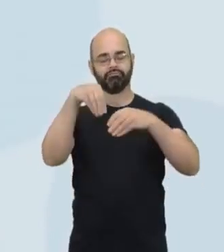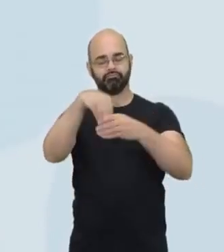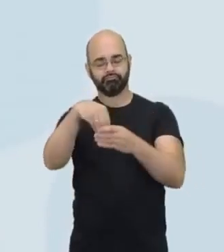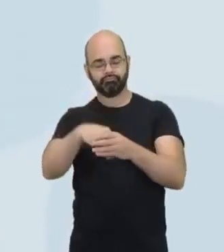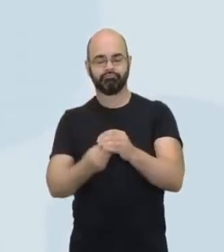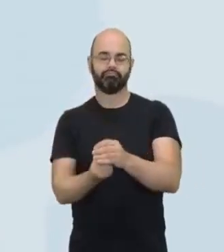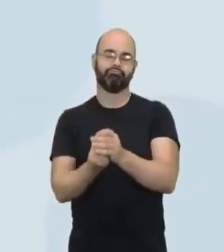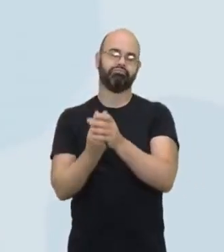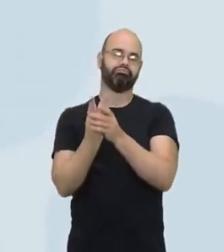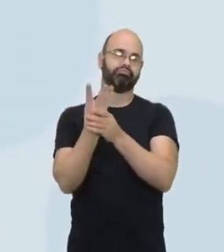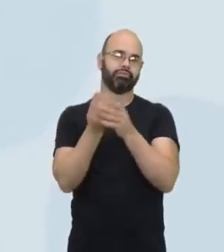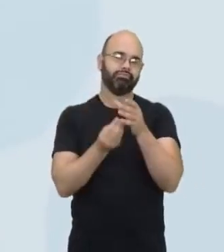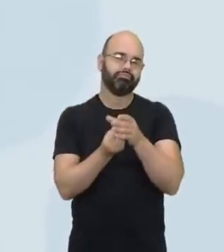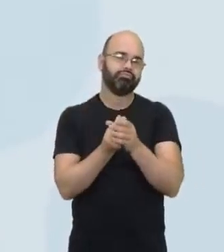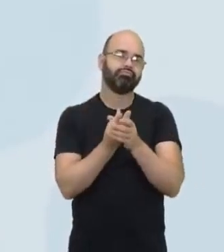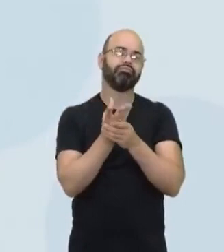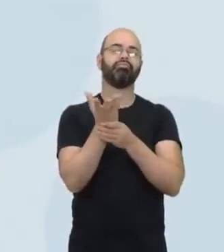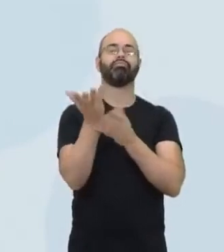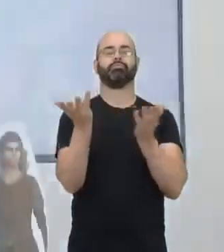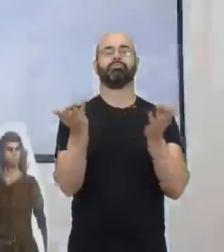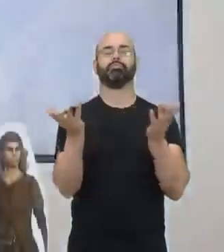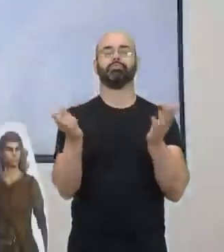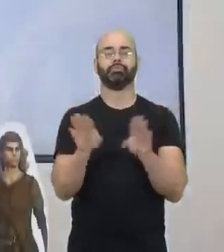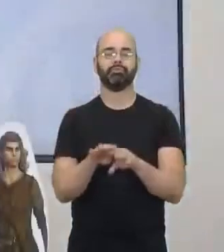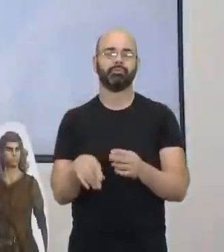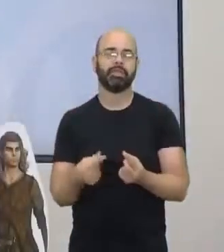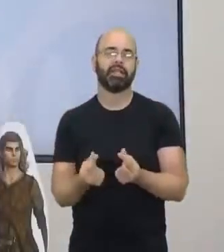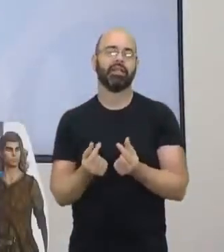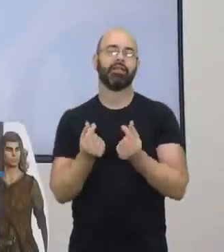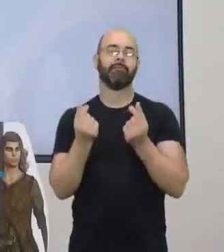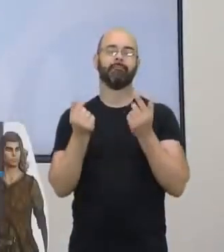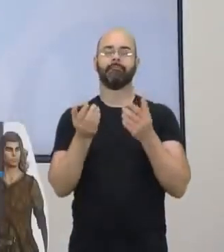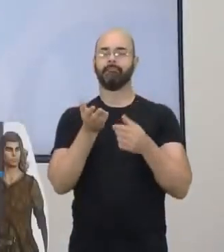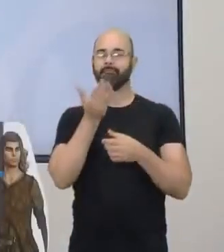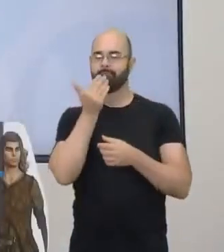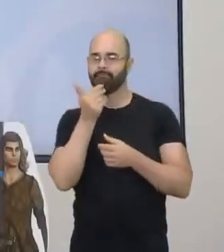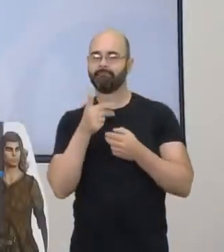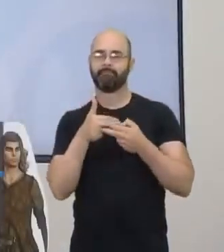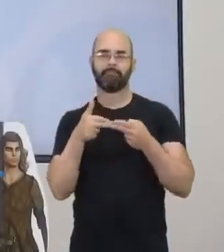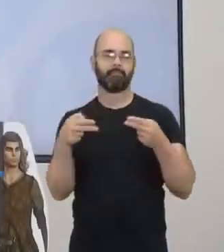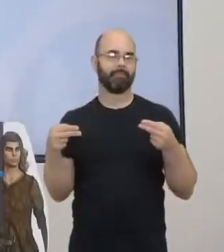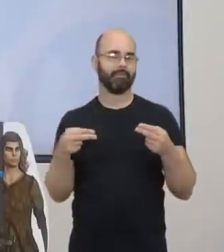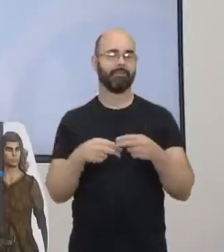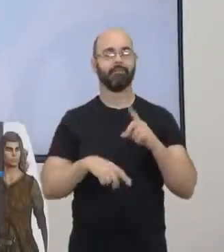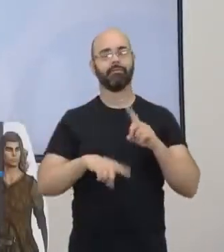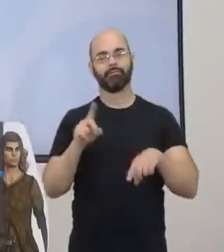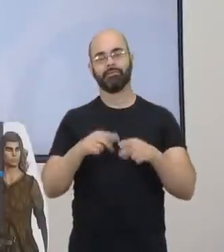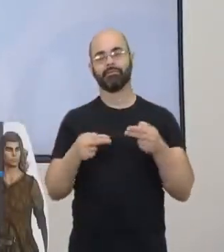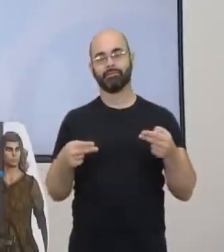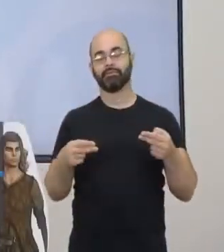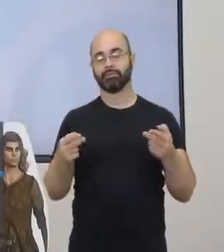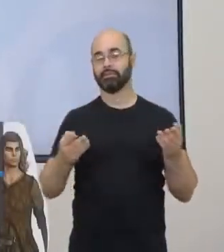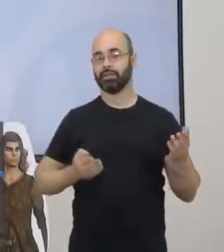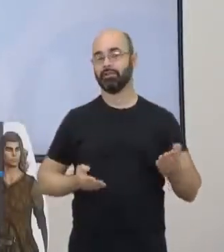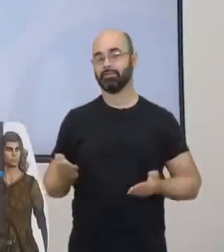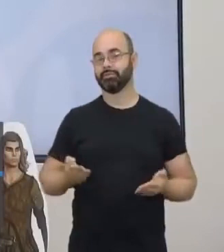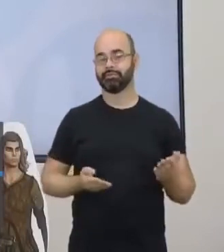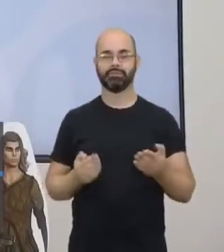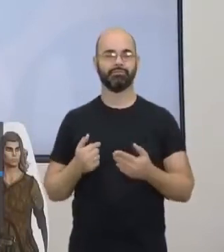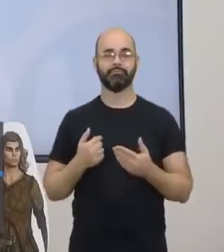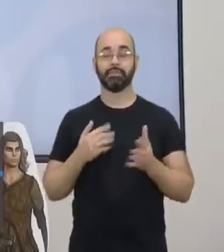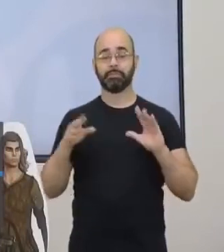que geram alguma riqueza ali, né? Que são alimentos, que são produtos, são os servos. Inclusive, eu não coloquei